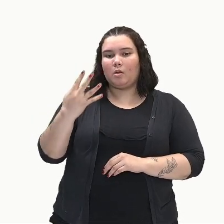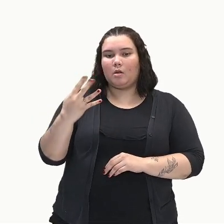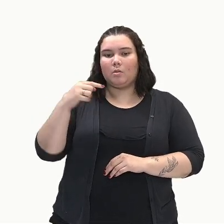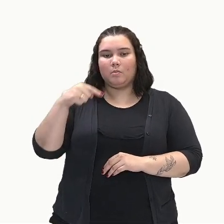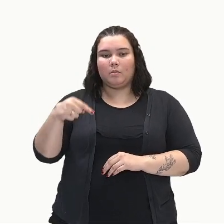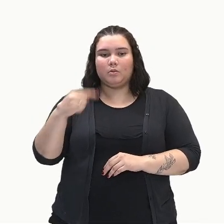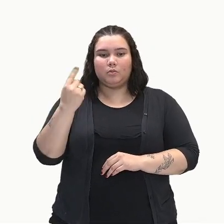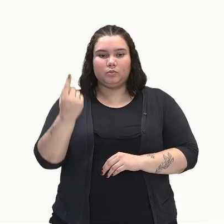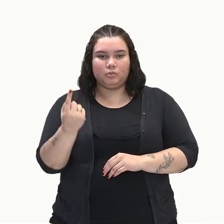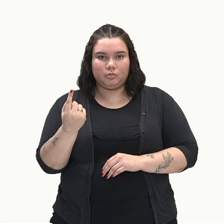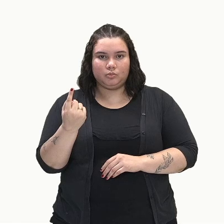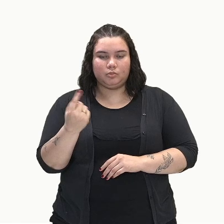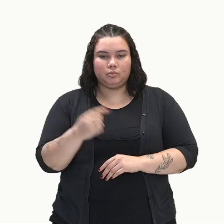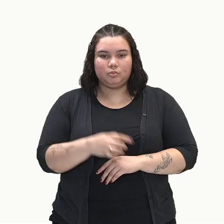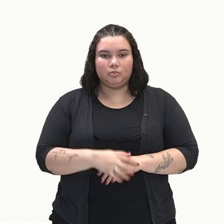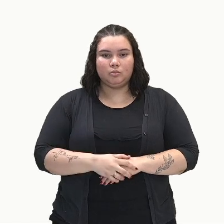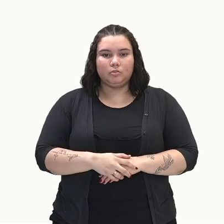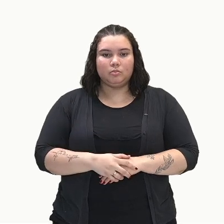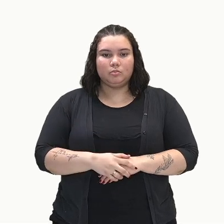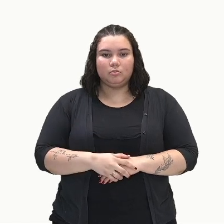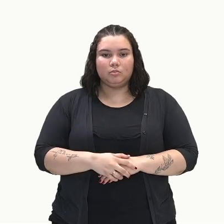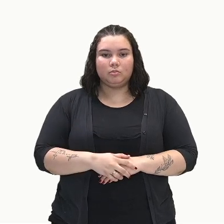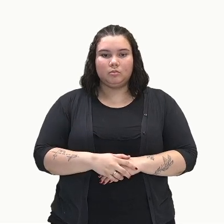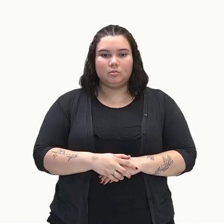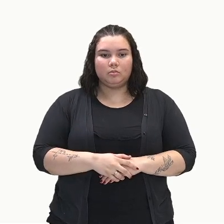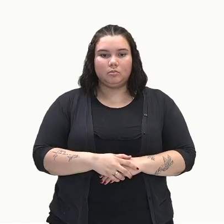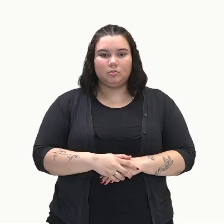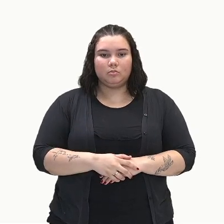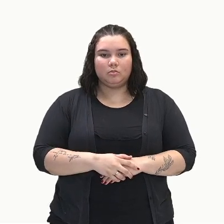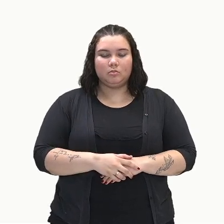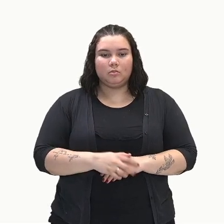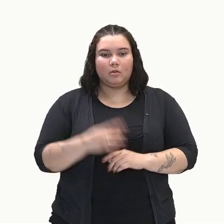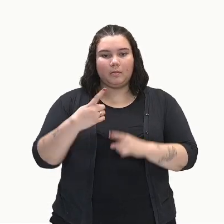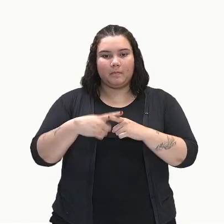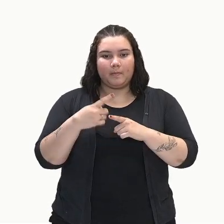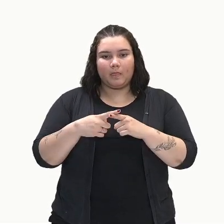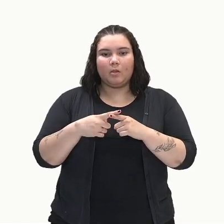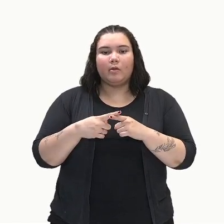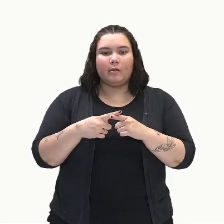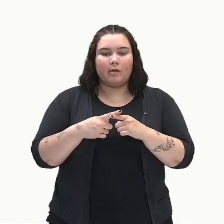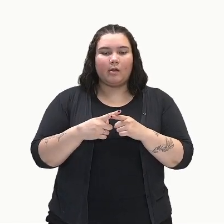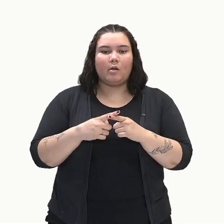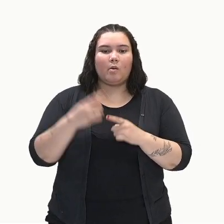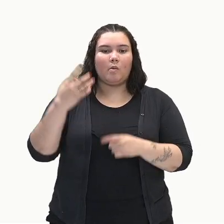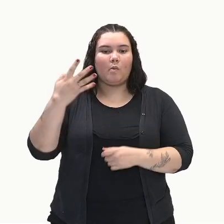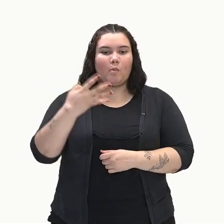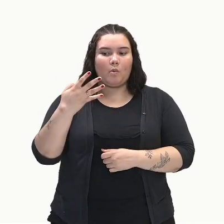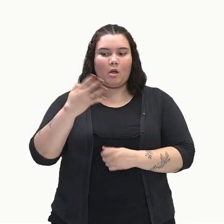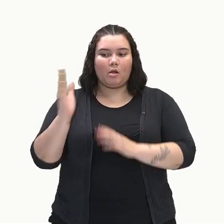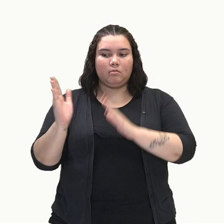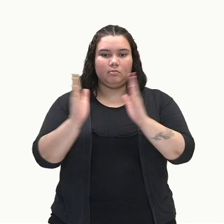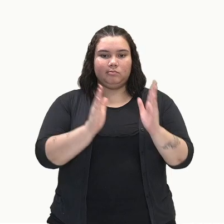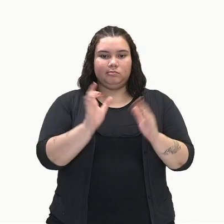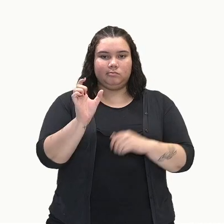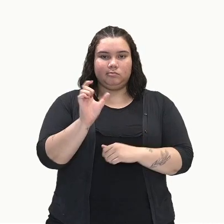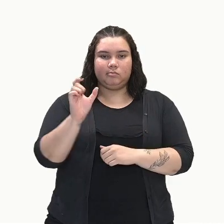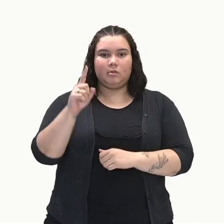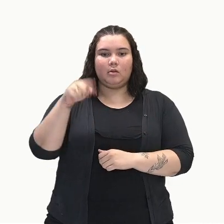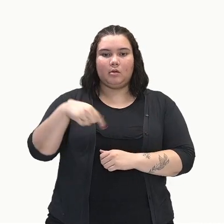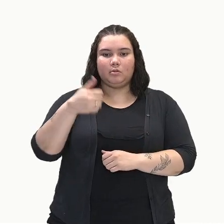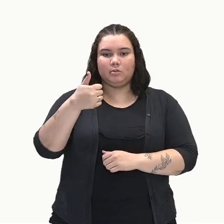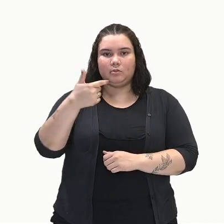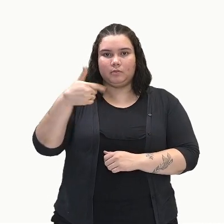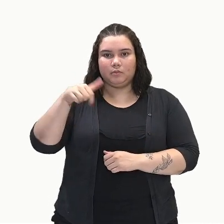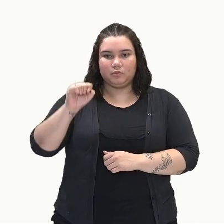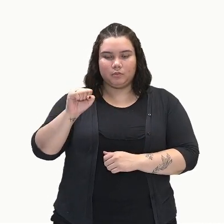menos 1. Porque ele está me dizendo que o quarto termo dessa sequência vale